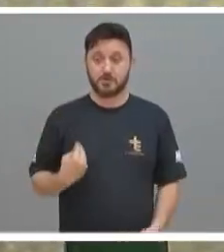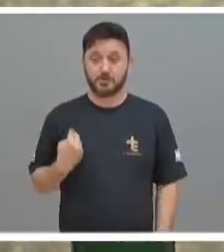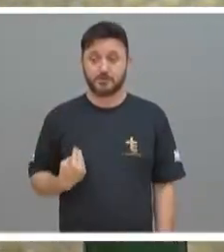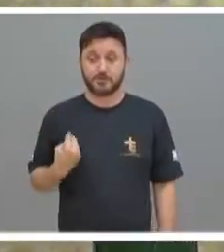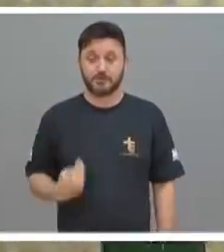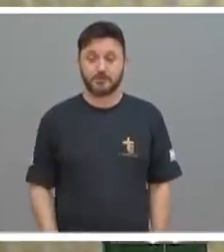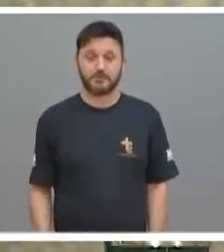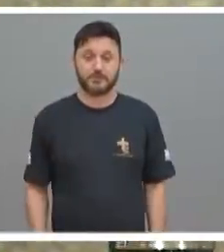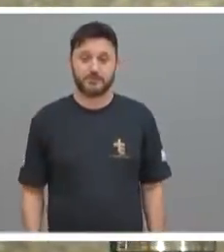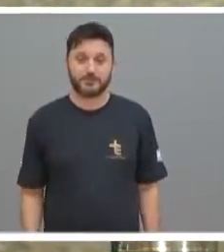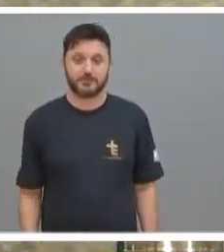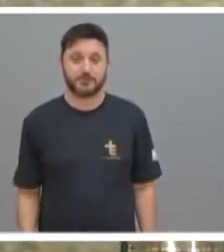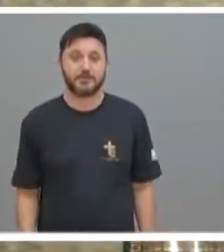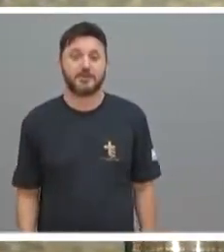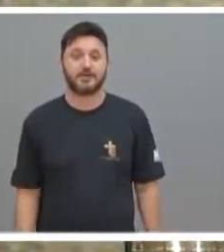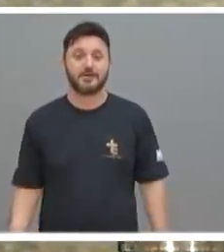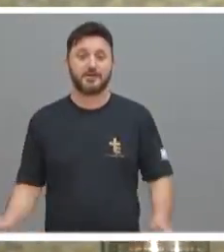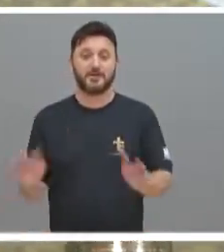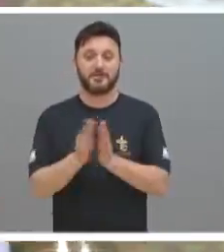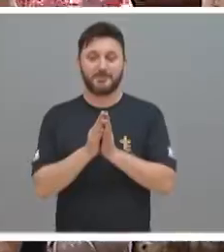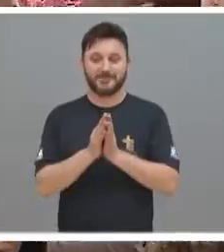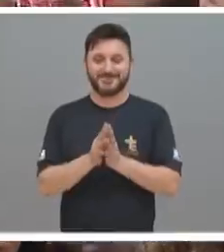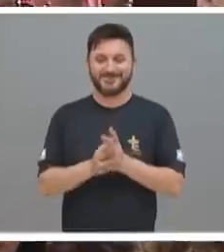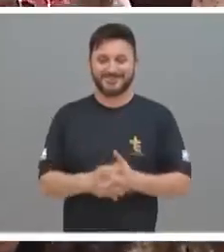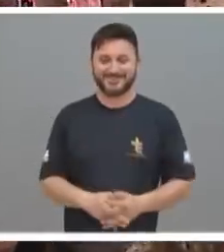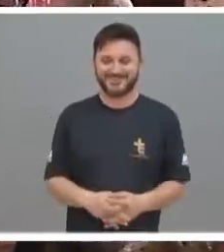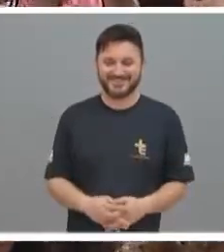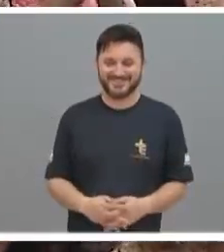de Deus vivo, amém.